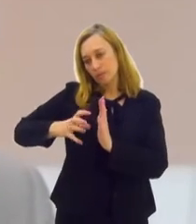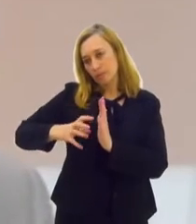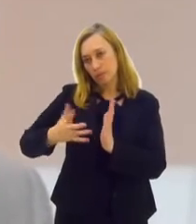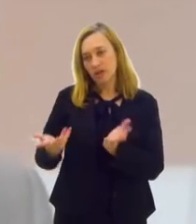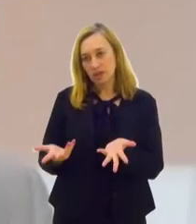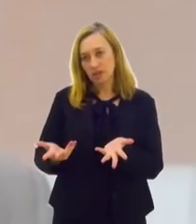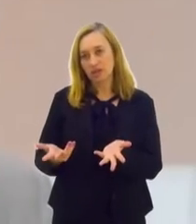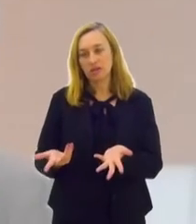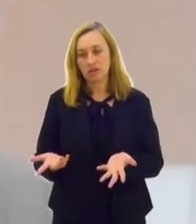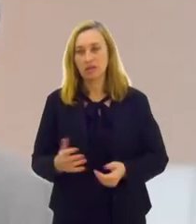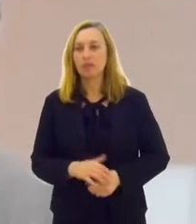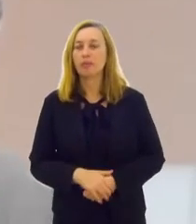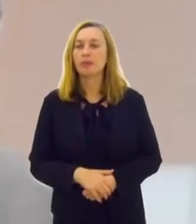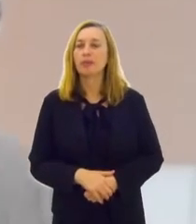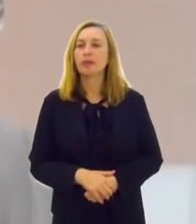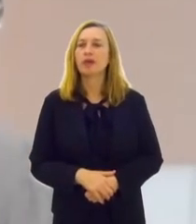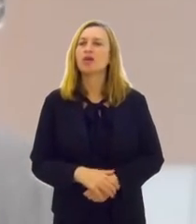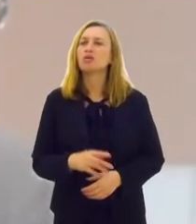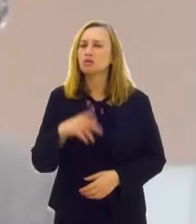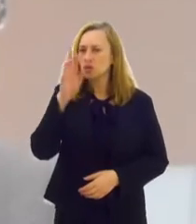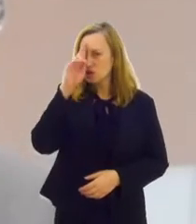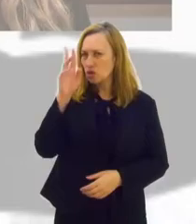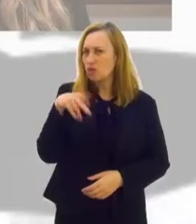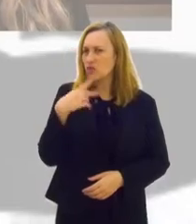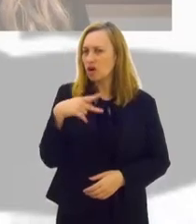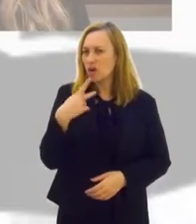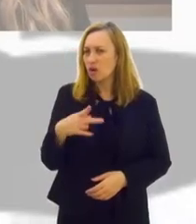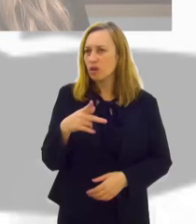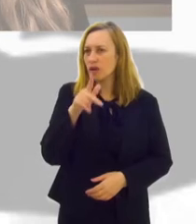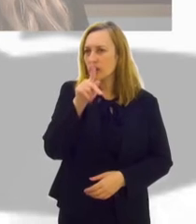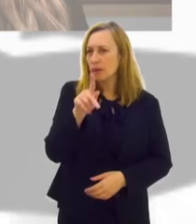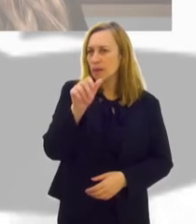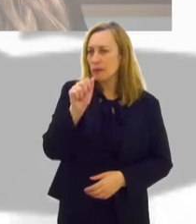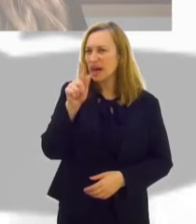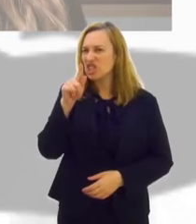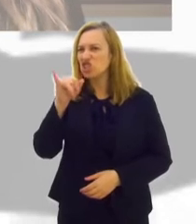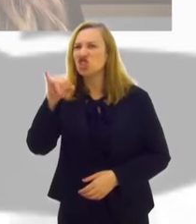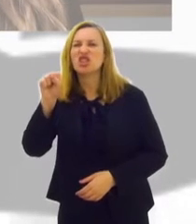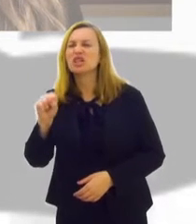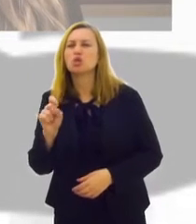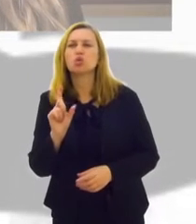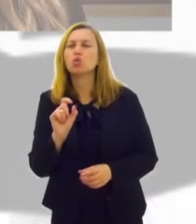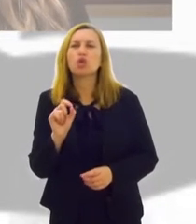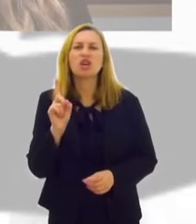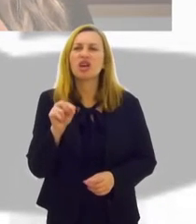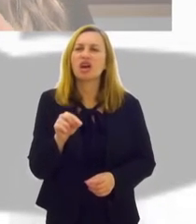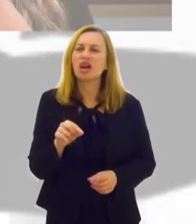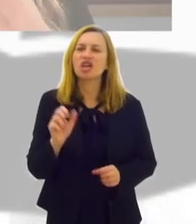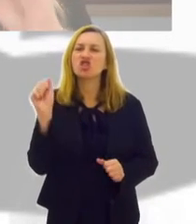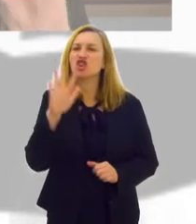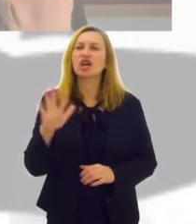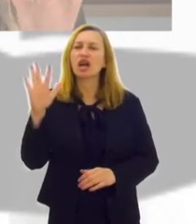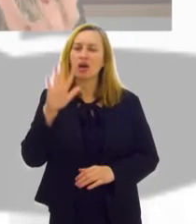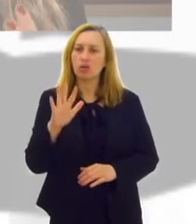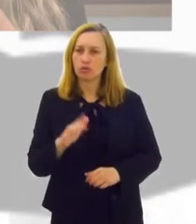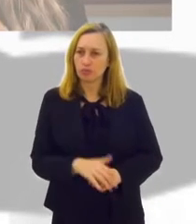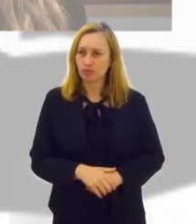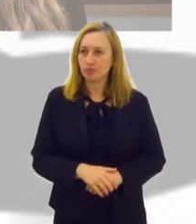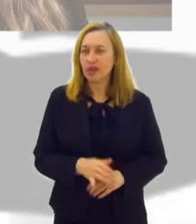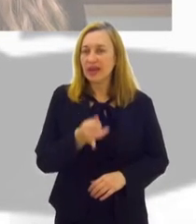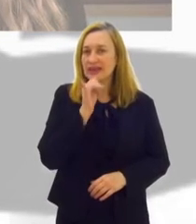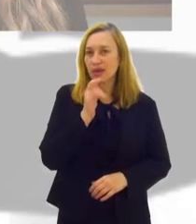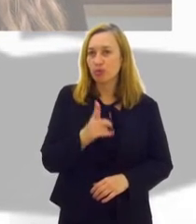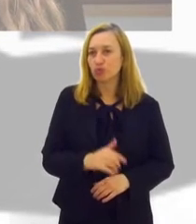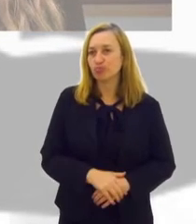próprio eleitor. Né? Ele não pode e quando ser o senhor se referiu à página, quando o senhor falou sobre páginas, o que isso, assim, no seu cômputo geral